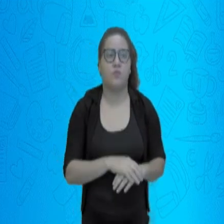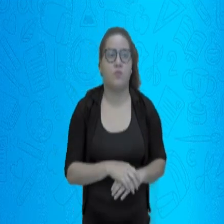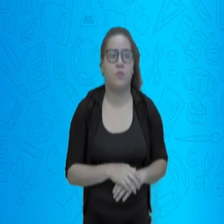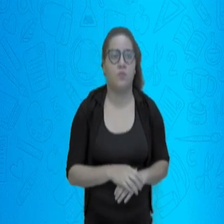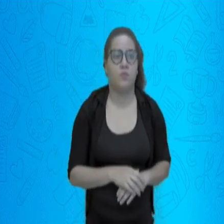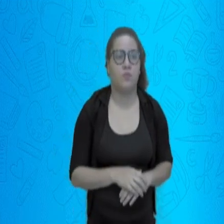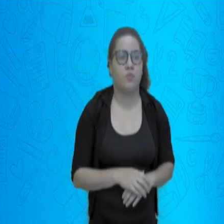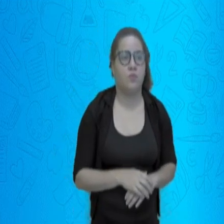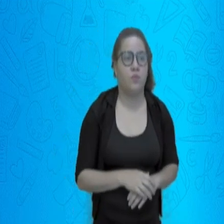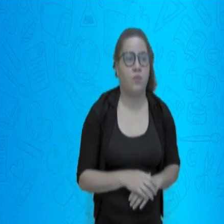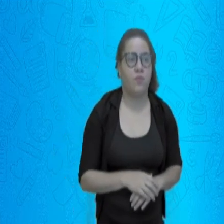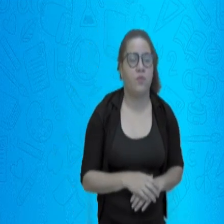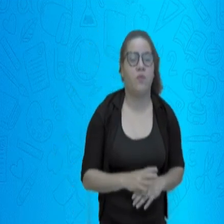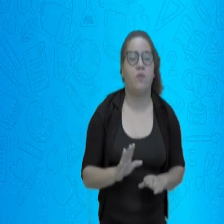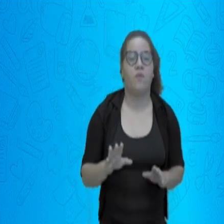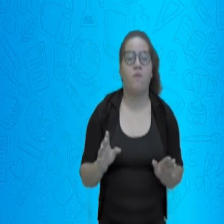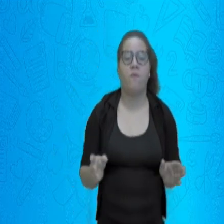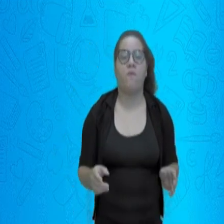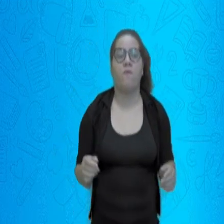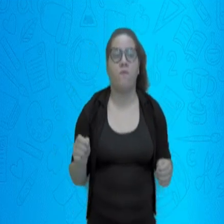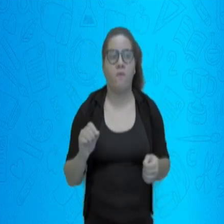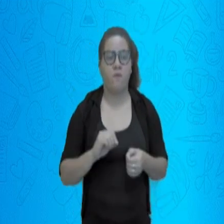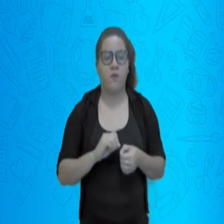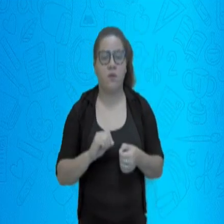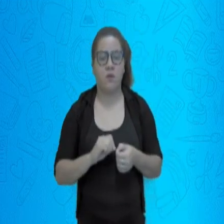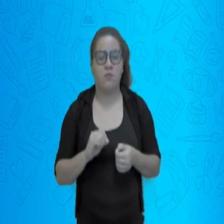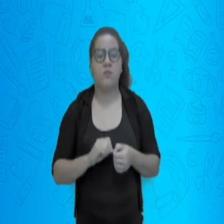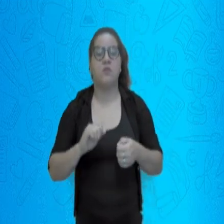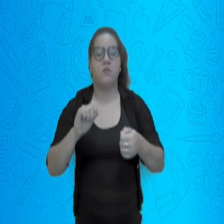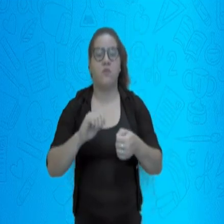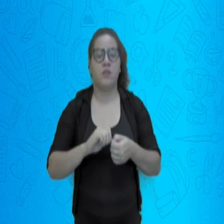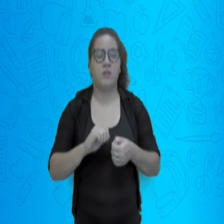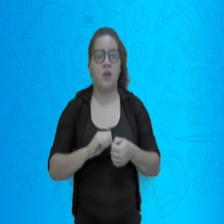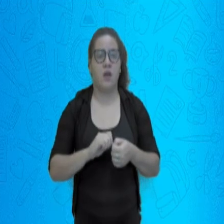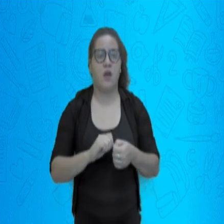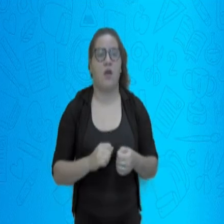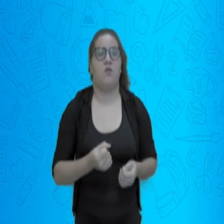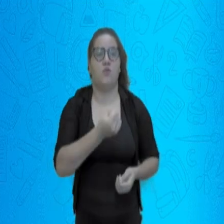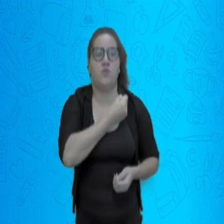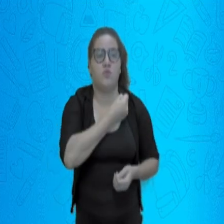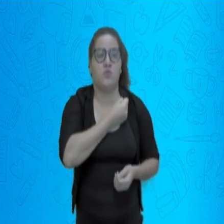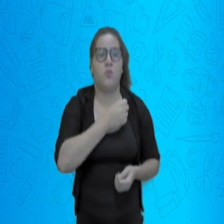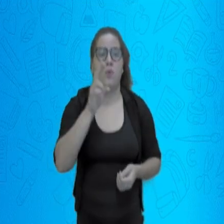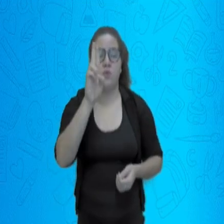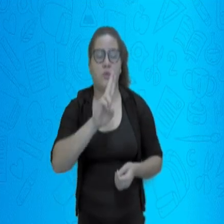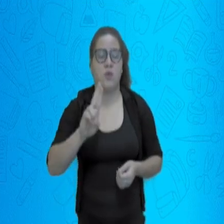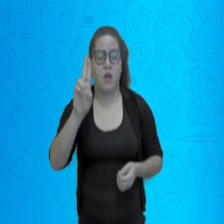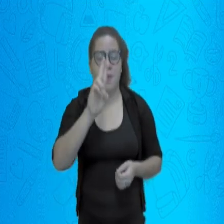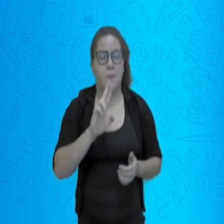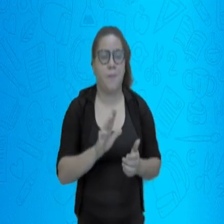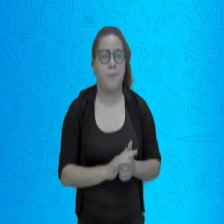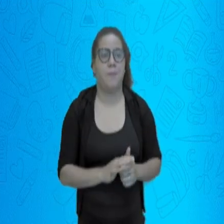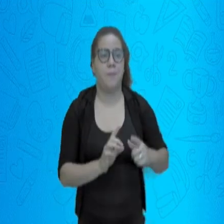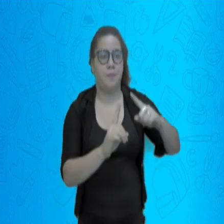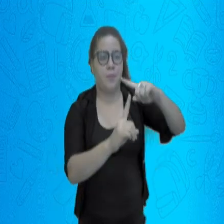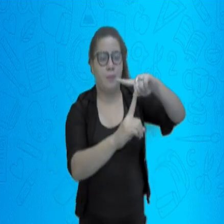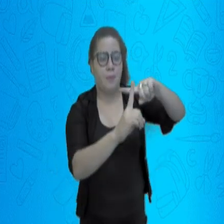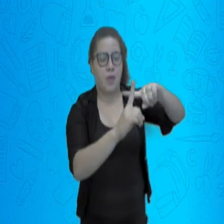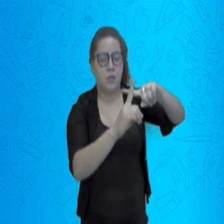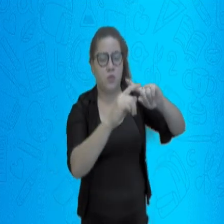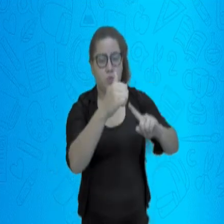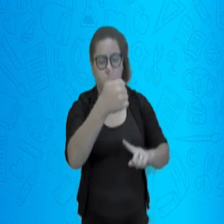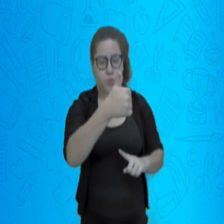vamos resolver aqui, utilizando esses números. Eu tenho que +1,